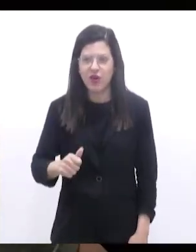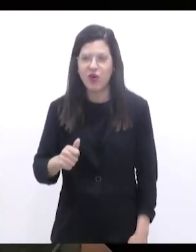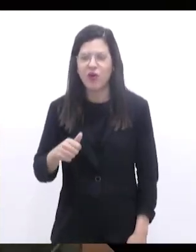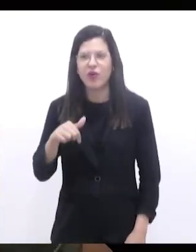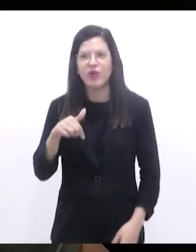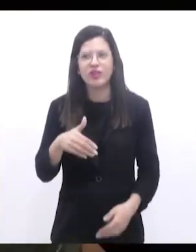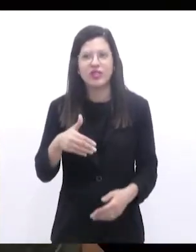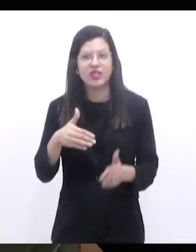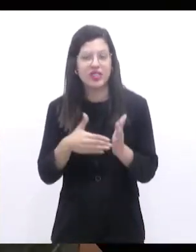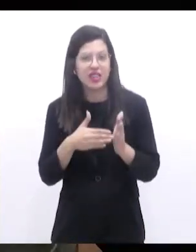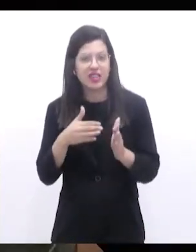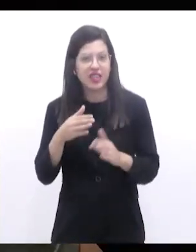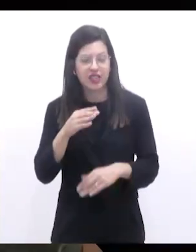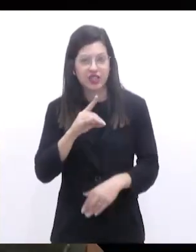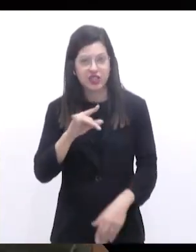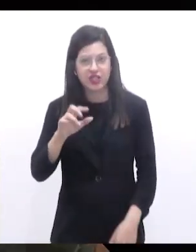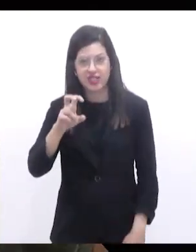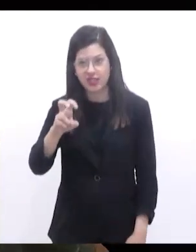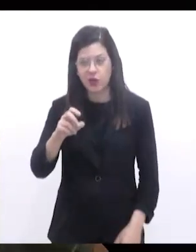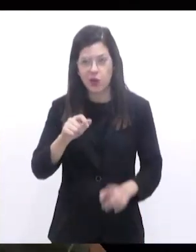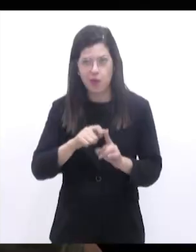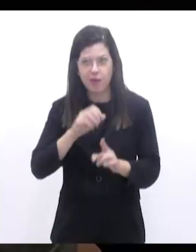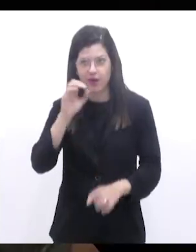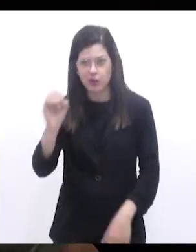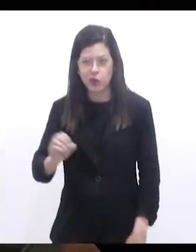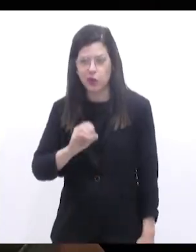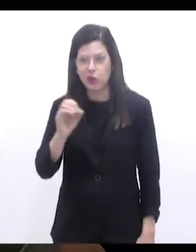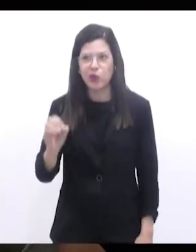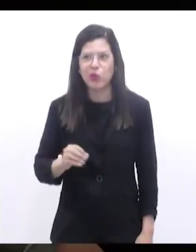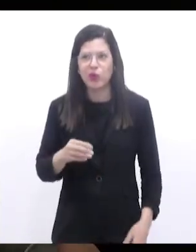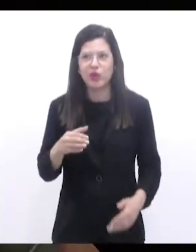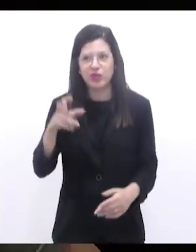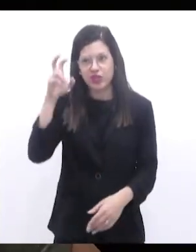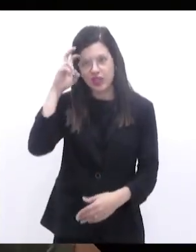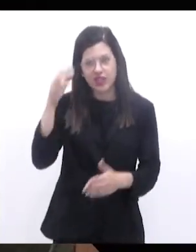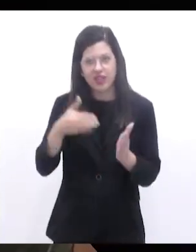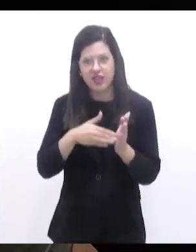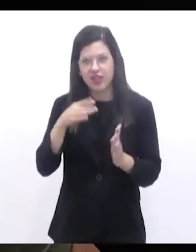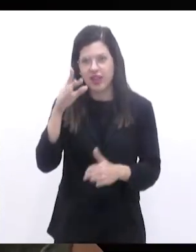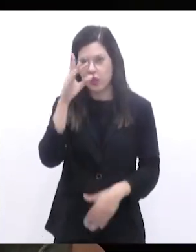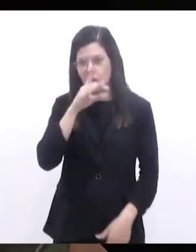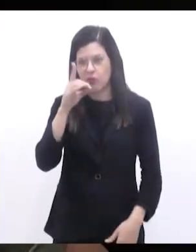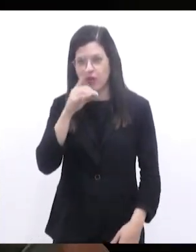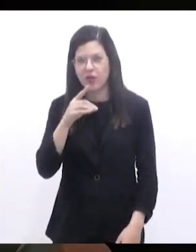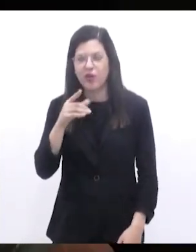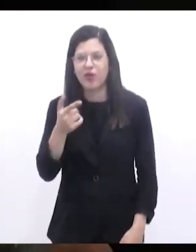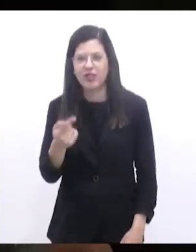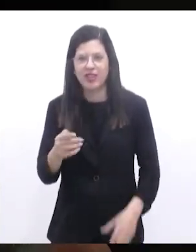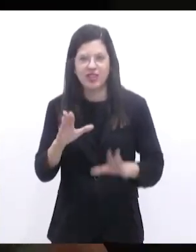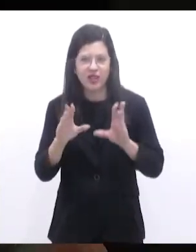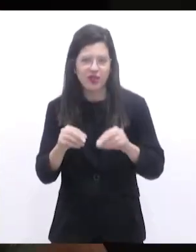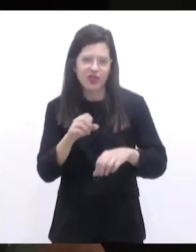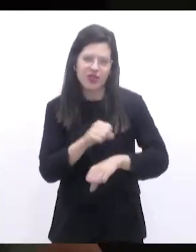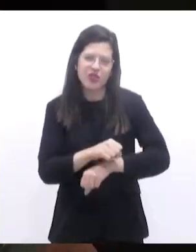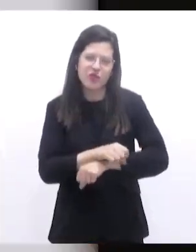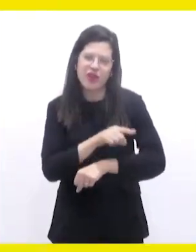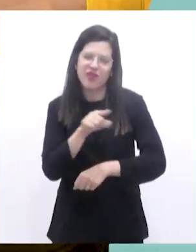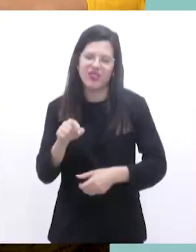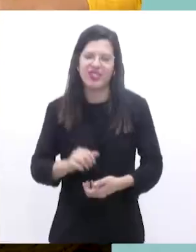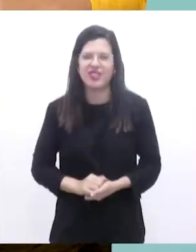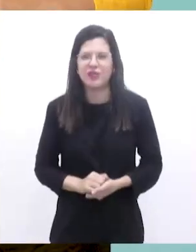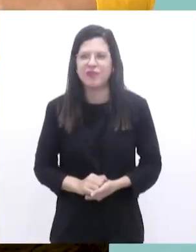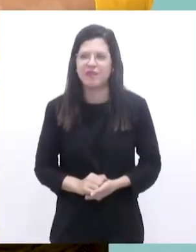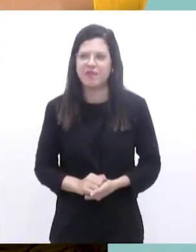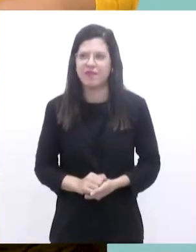o dia 5 de outubro, sempre de quinta a domingo, às 19 horas. A gente espera vocês aqui em Copa.